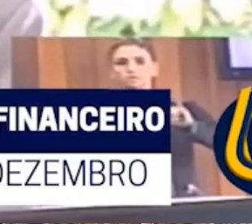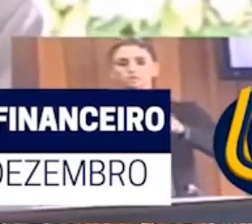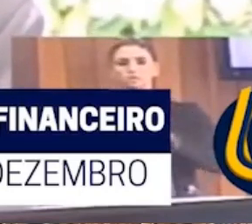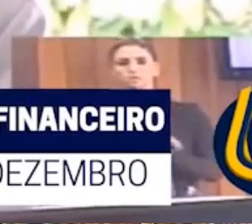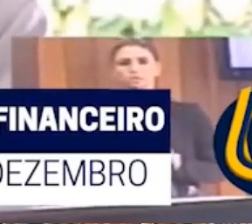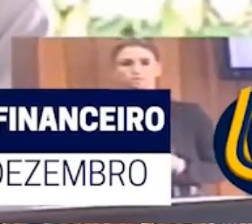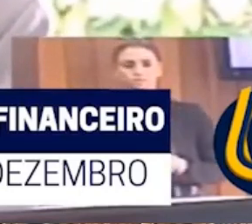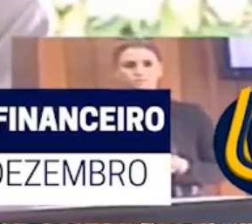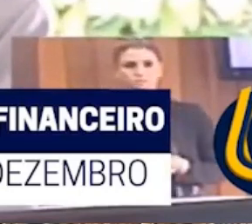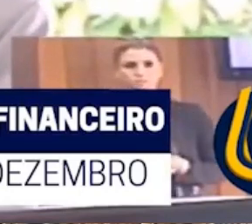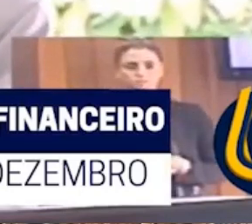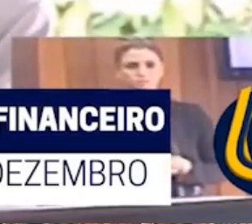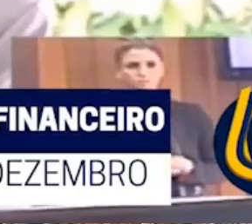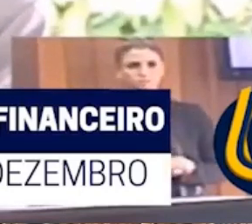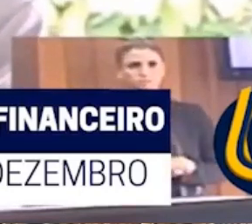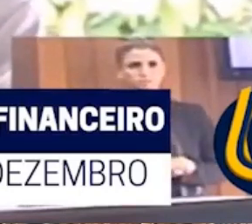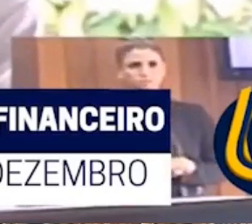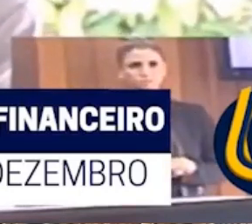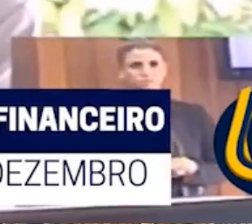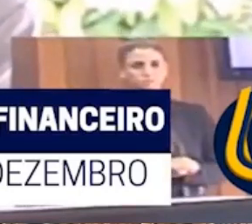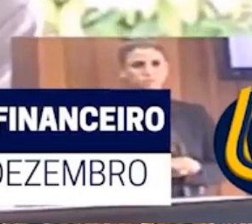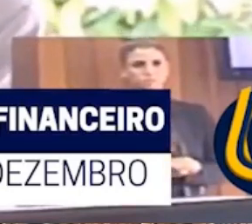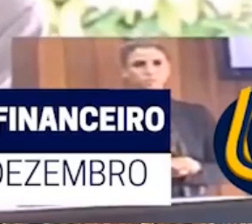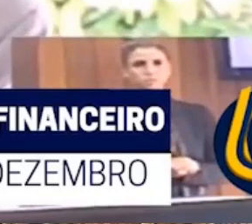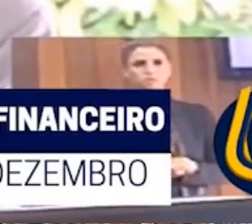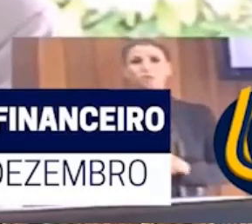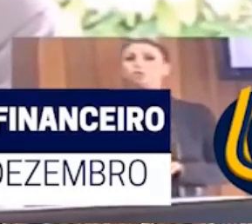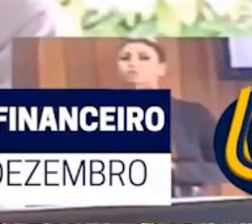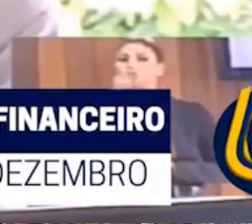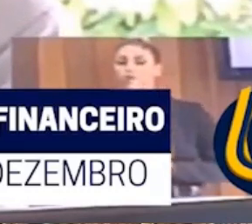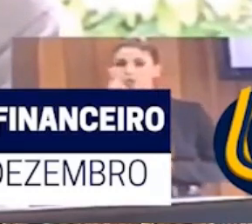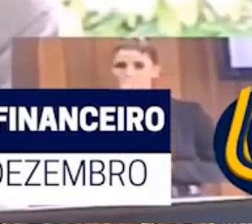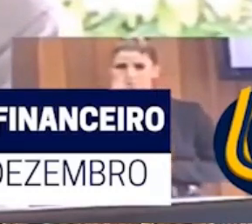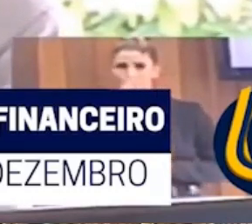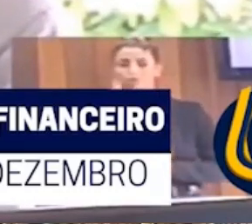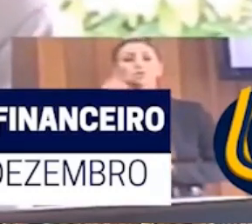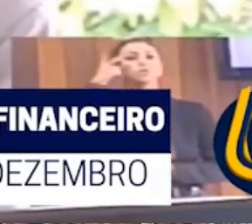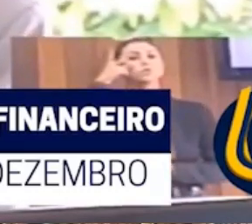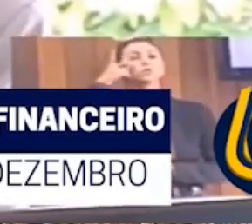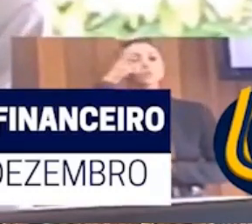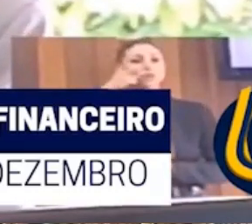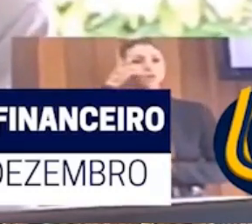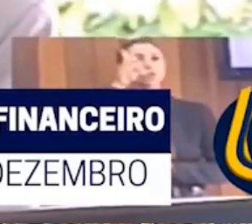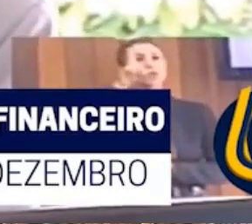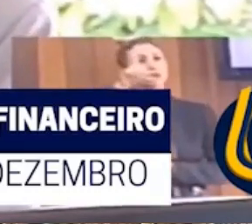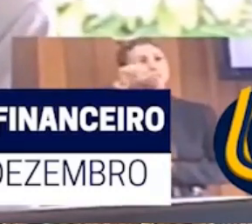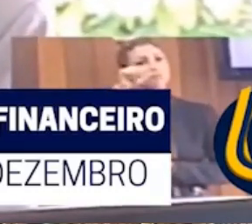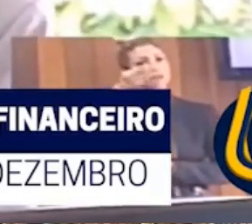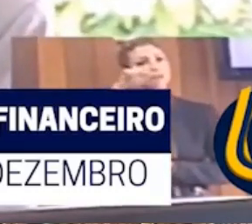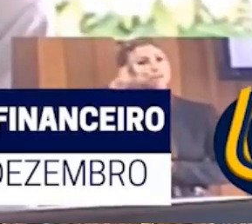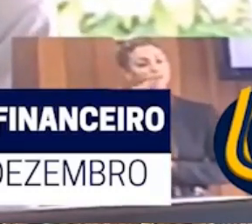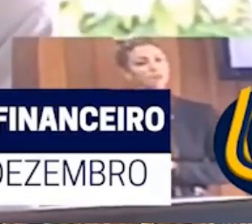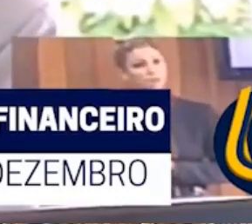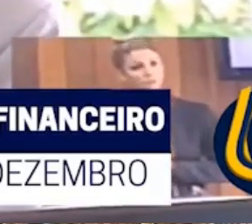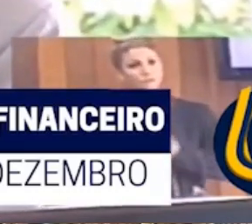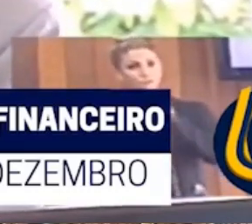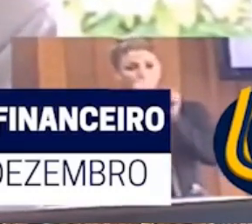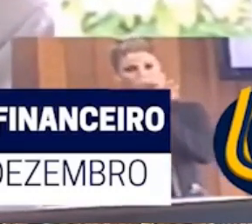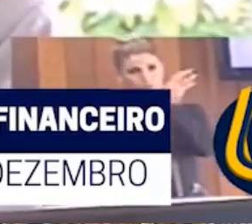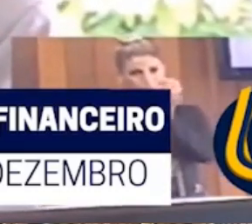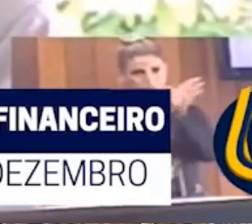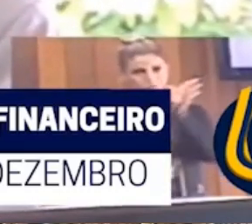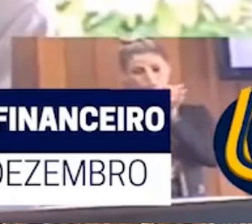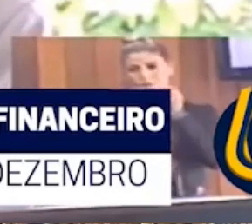informando o nome do vereador Davi de Souza como meu líder no governo, eu encaminhei uma